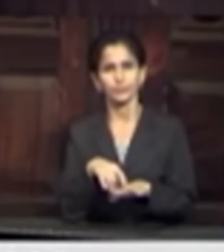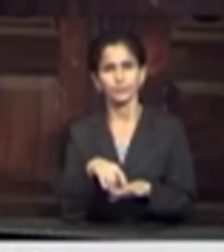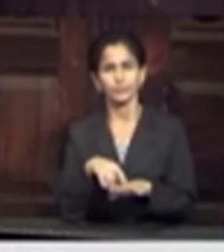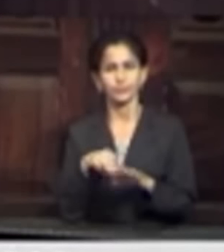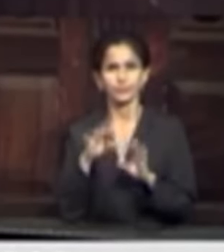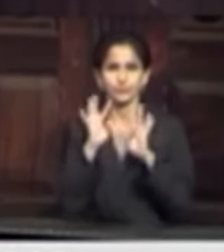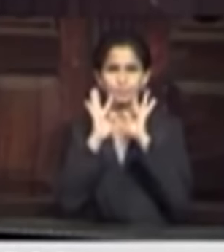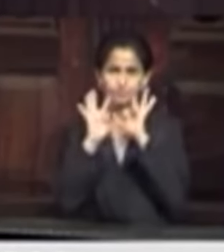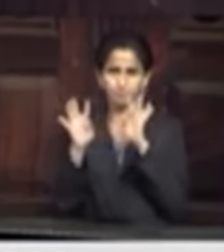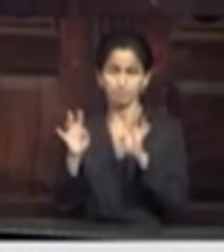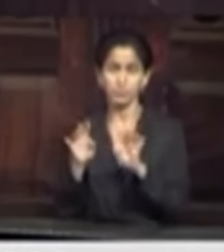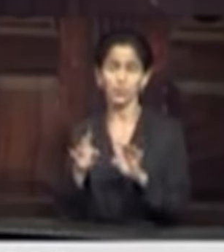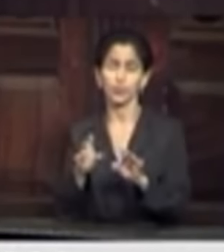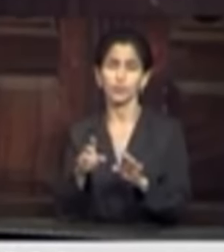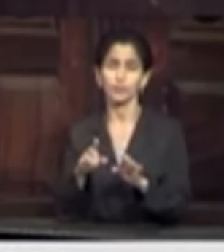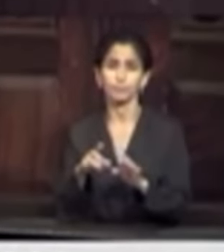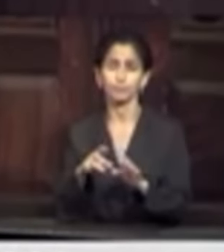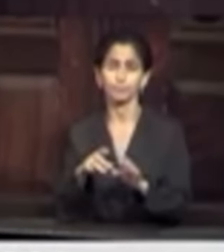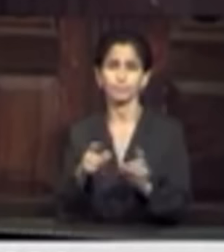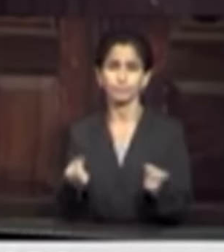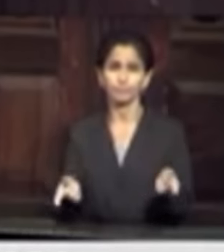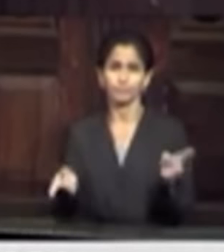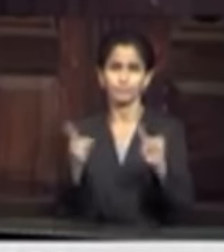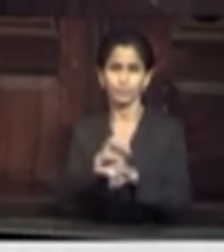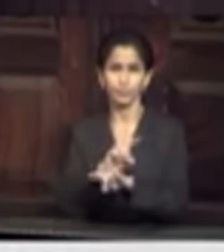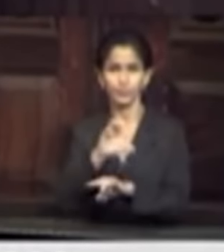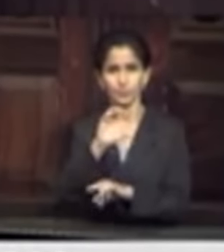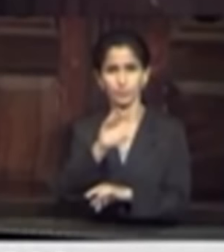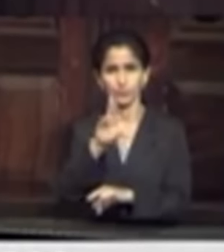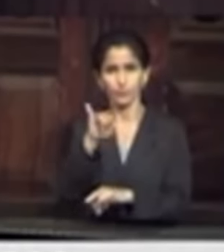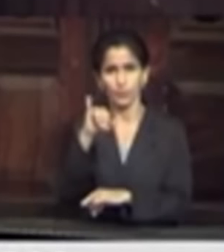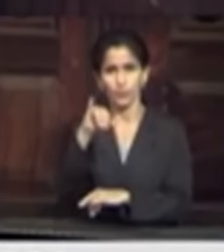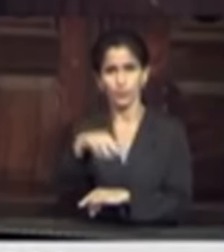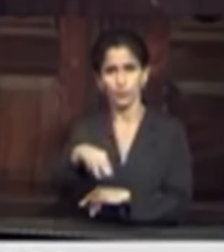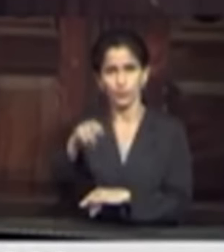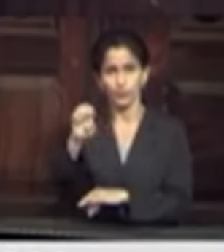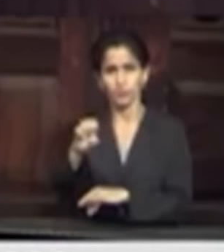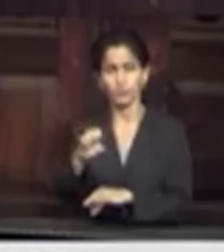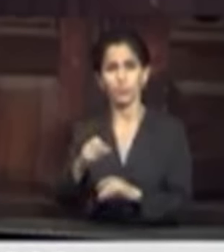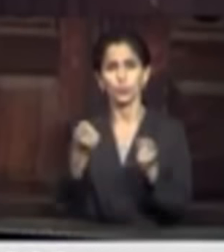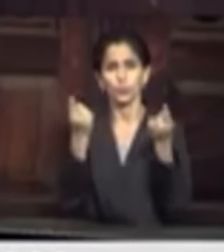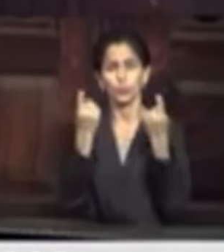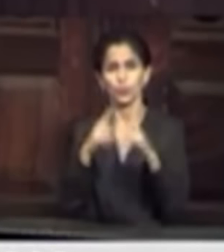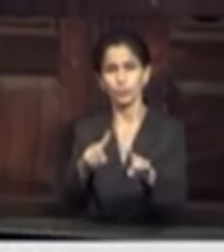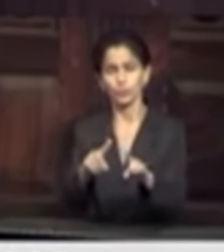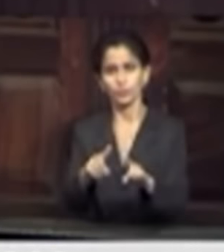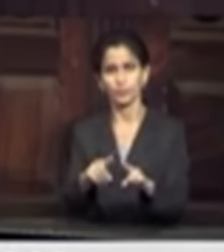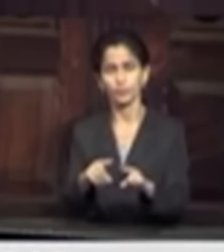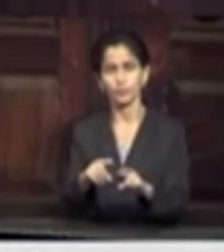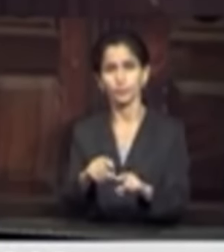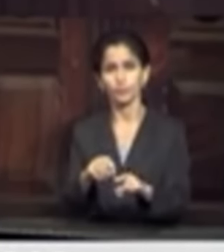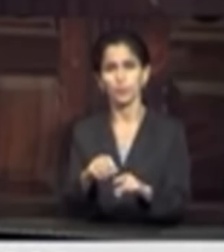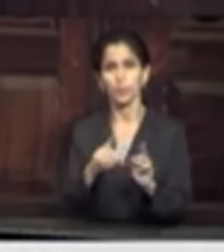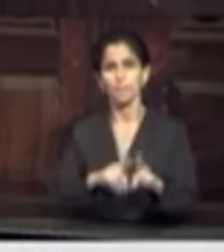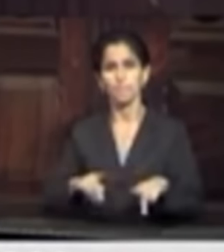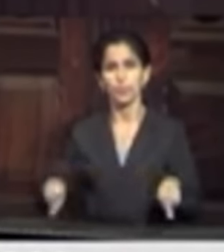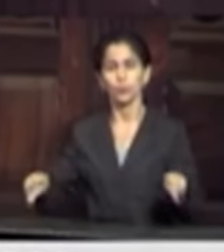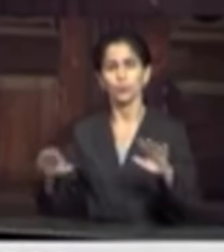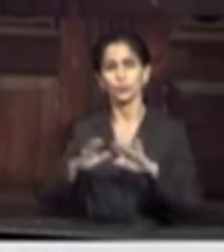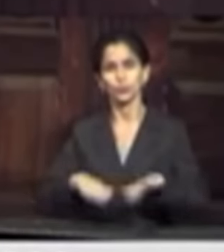diante de um crime que está sendo praticado contra o povo do Rio de